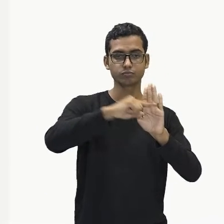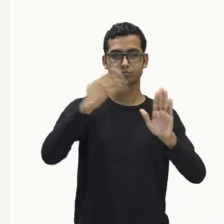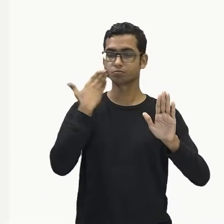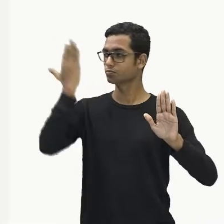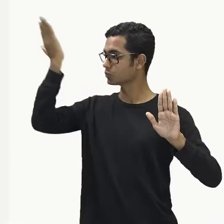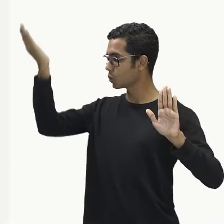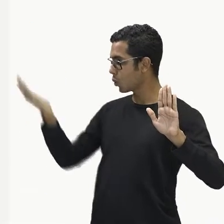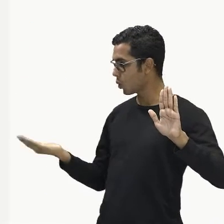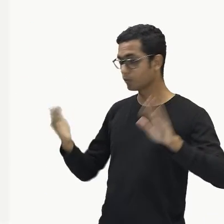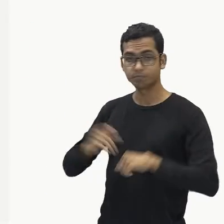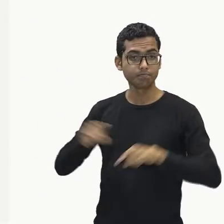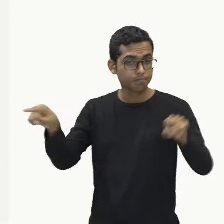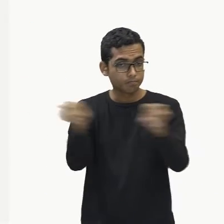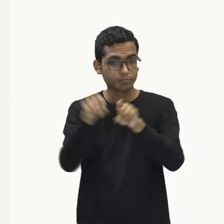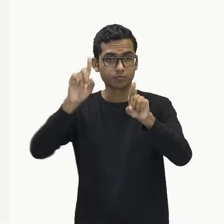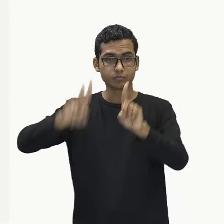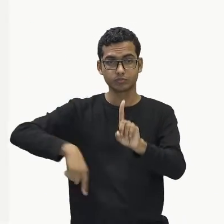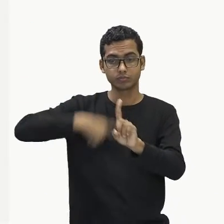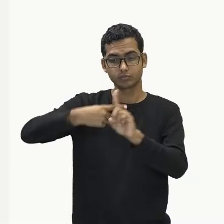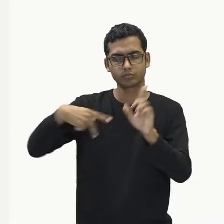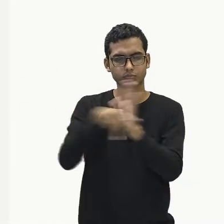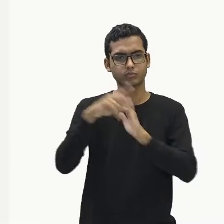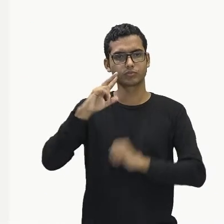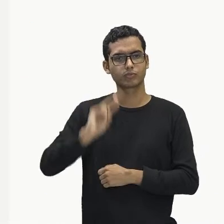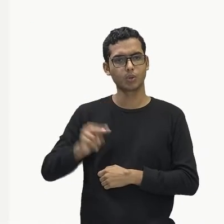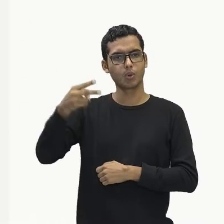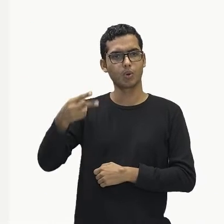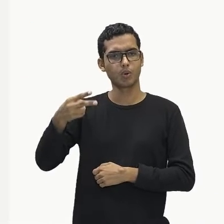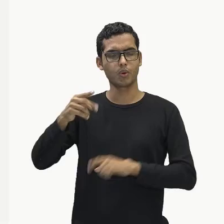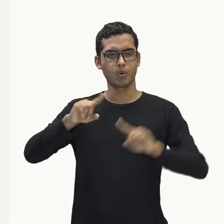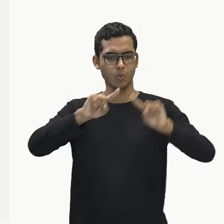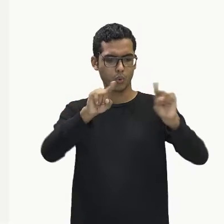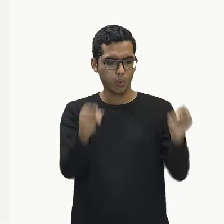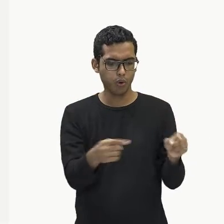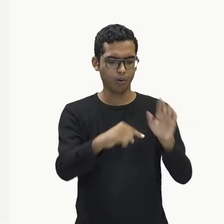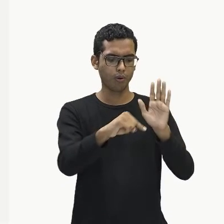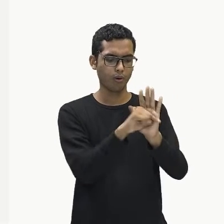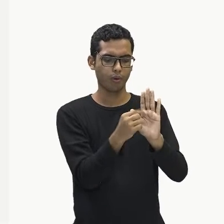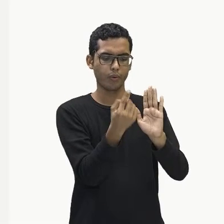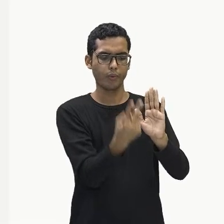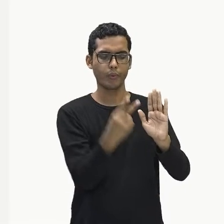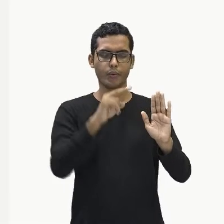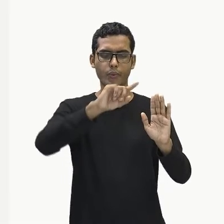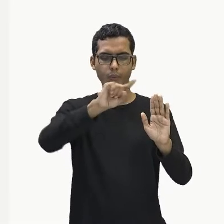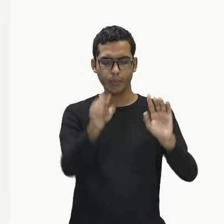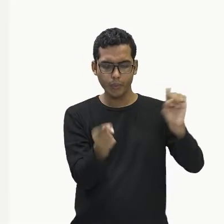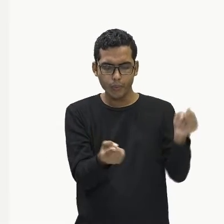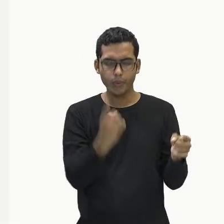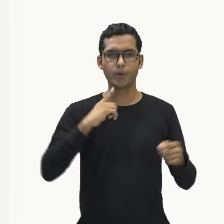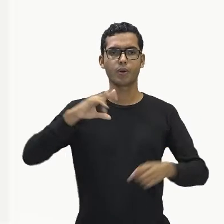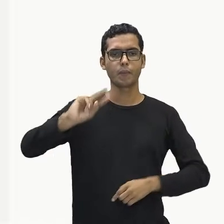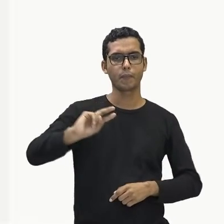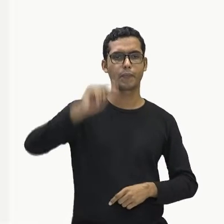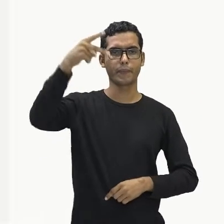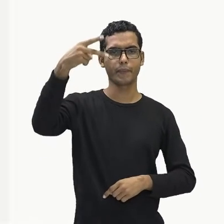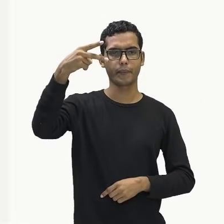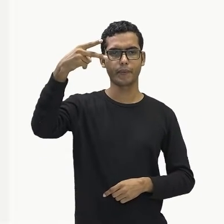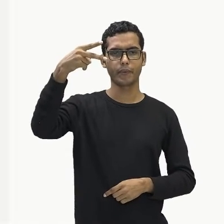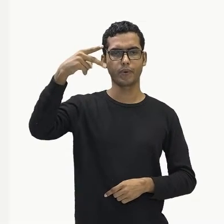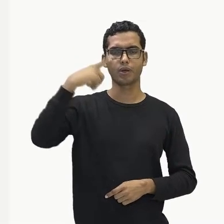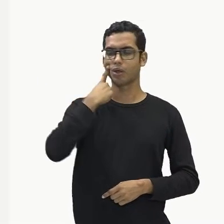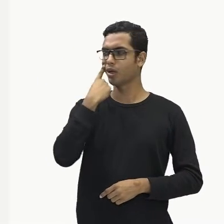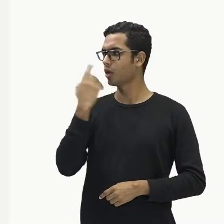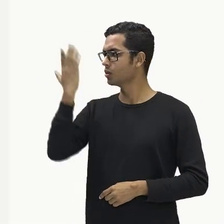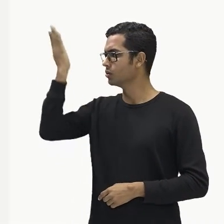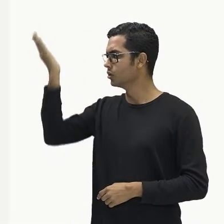são, mas o expoente, todos os expoentes que aparecem aqui, eles são o quê?